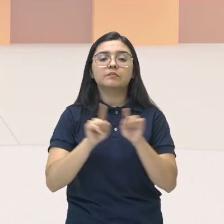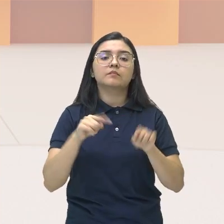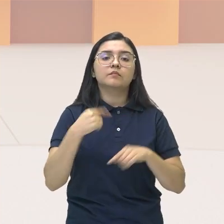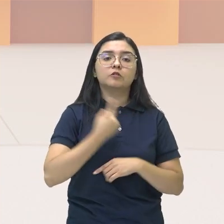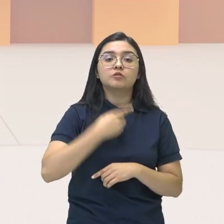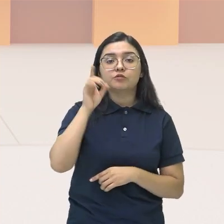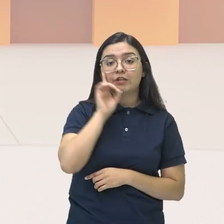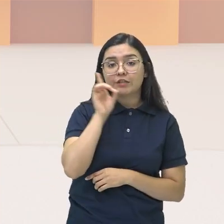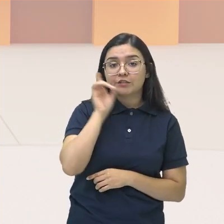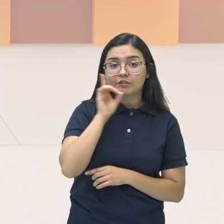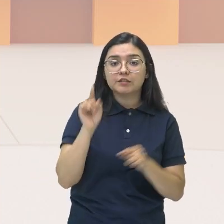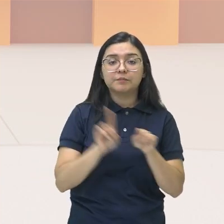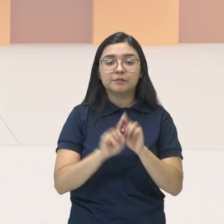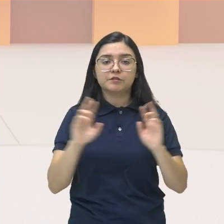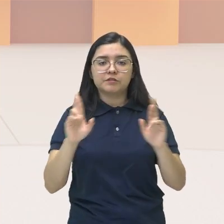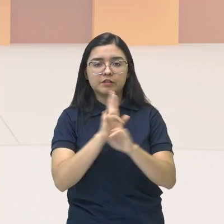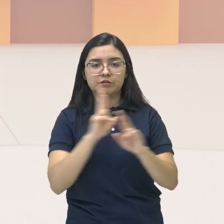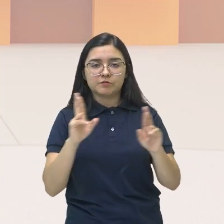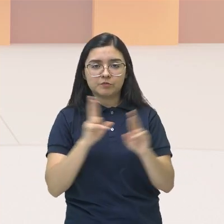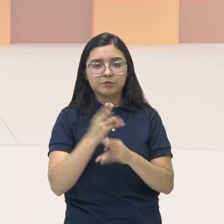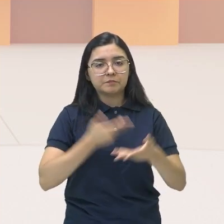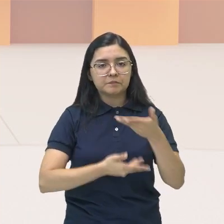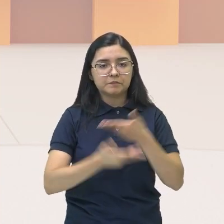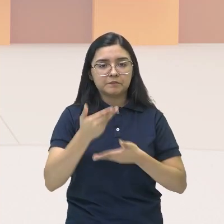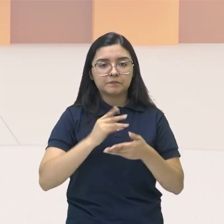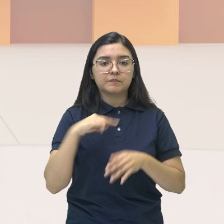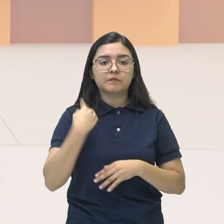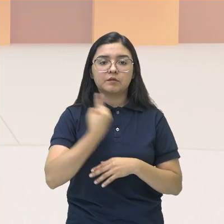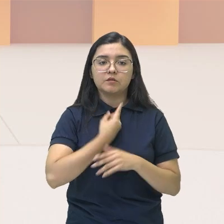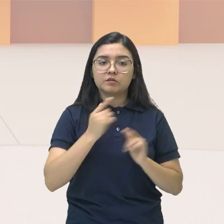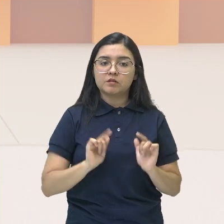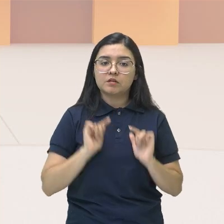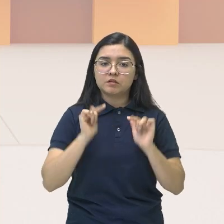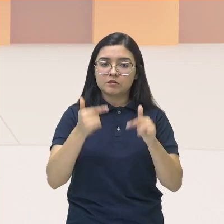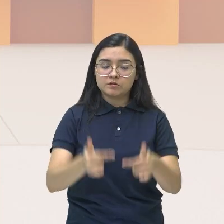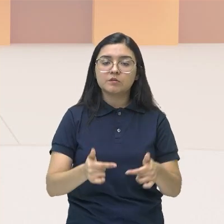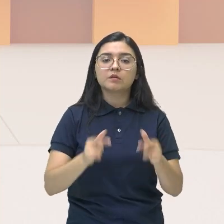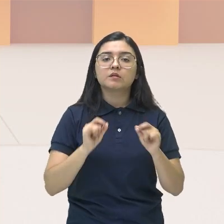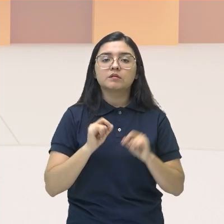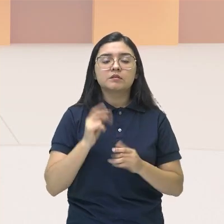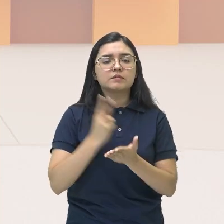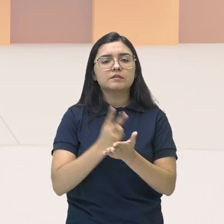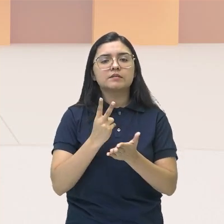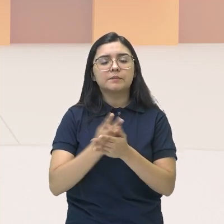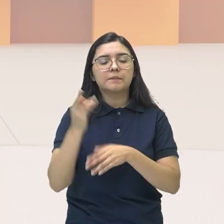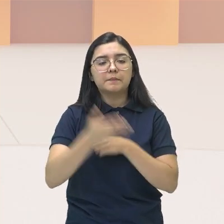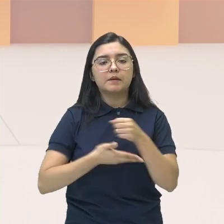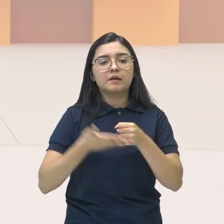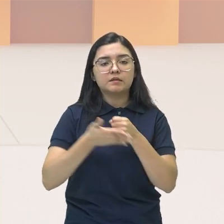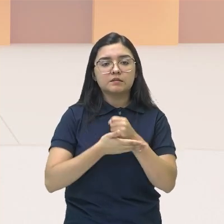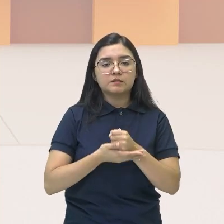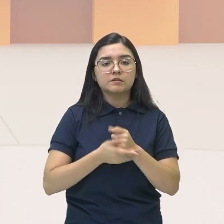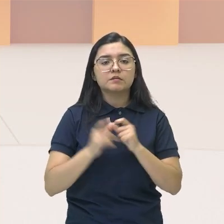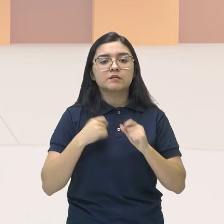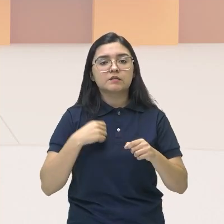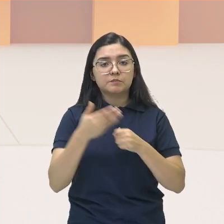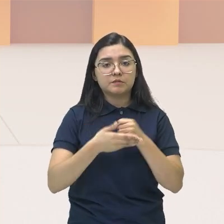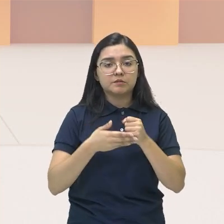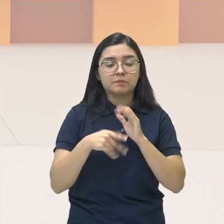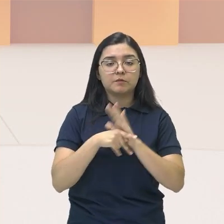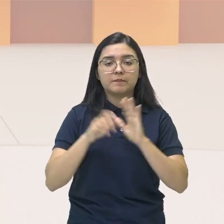dia a dia, nas nossas relações, né? Que as nossas ações sejam sempre baseadas nesses